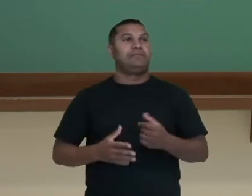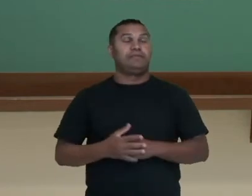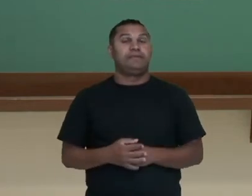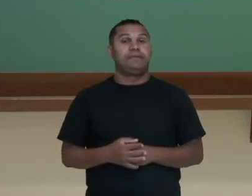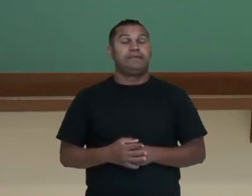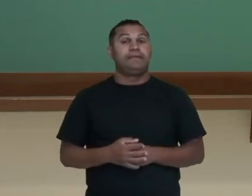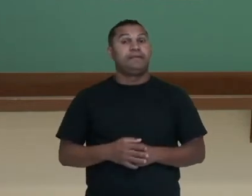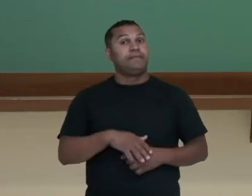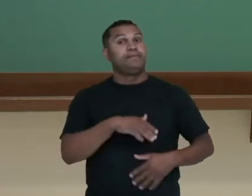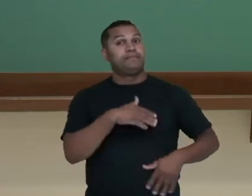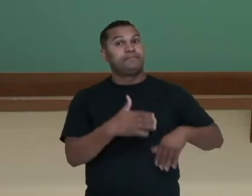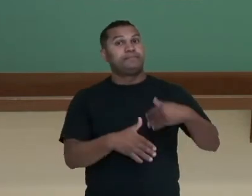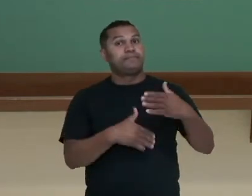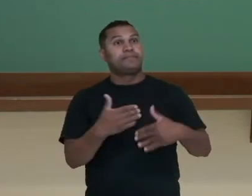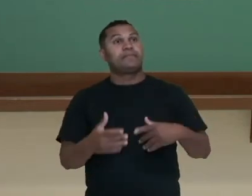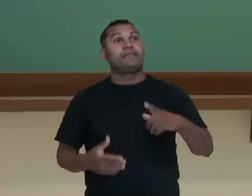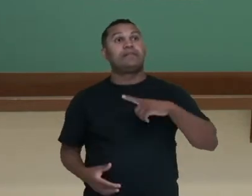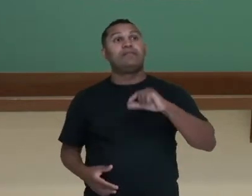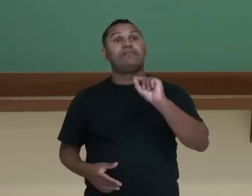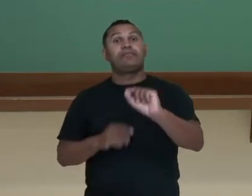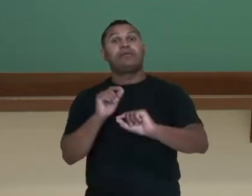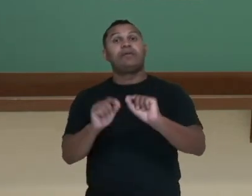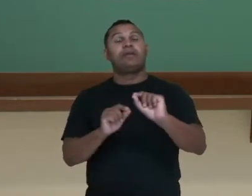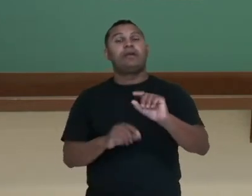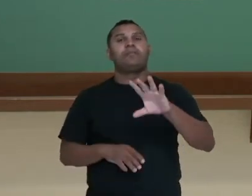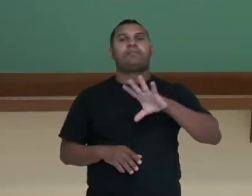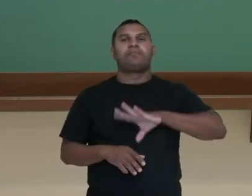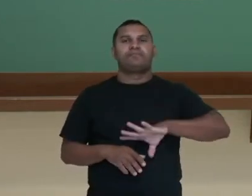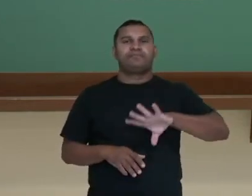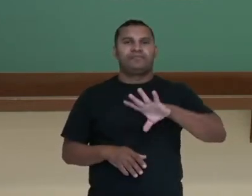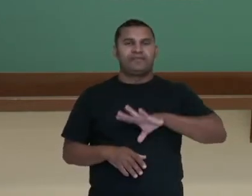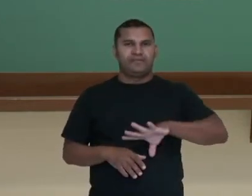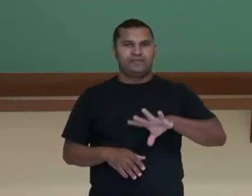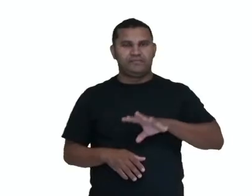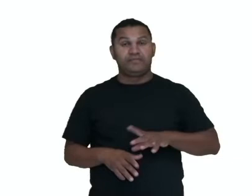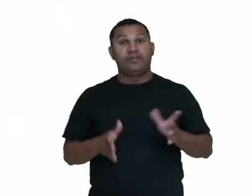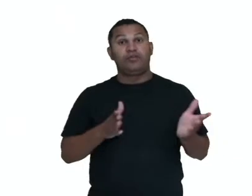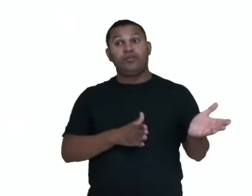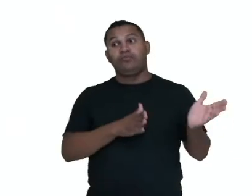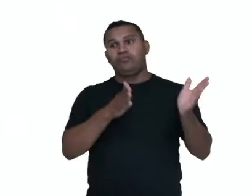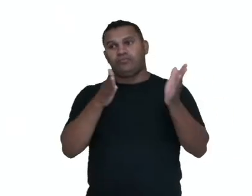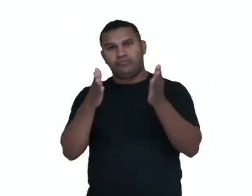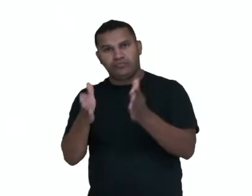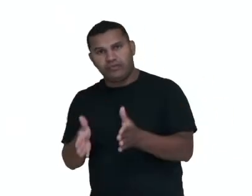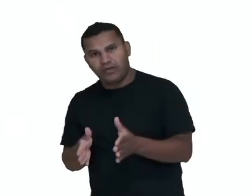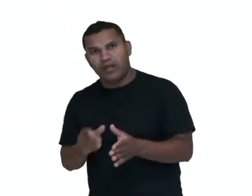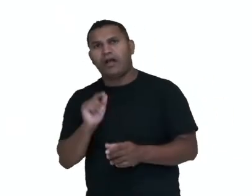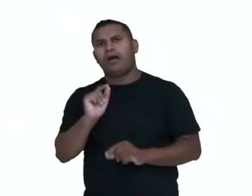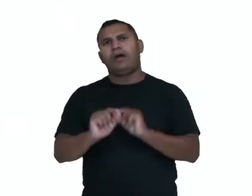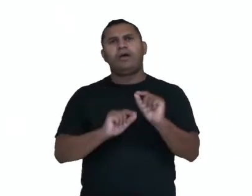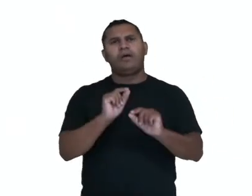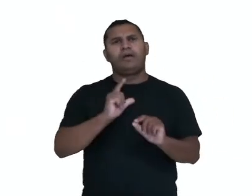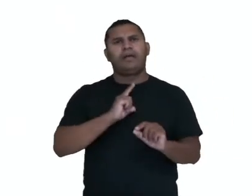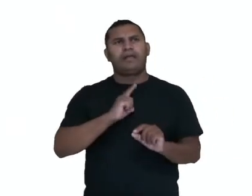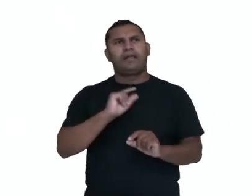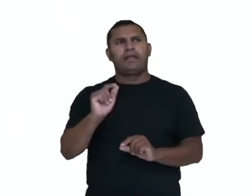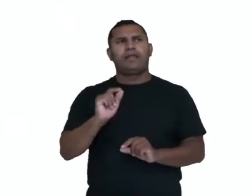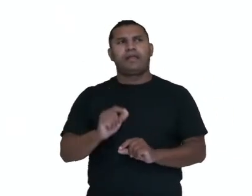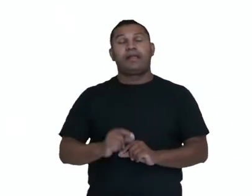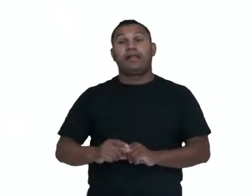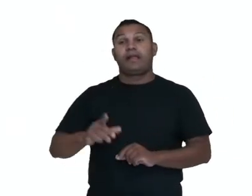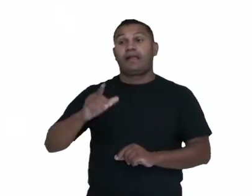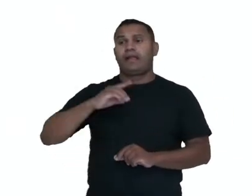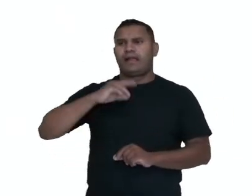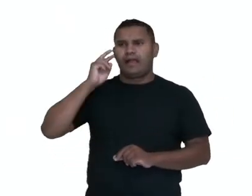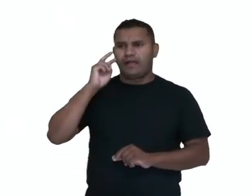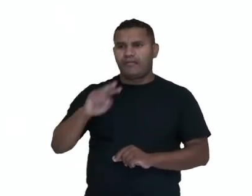Os portugueses foram os primeiros a realizar o comércio de escravizados africanos através do Atlântico, trazendo